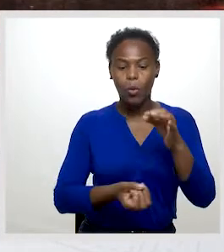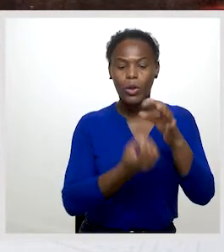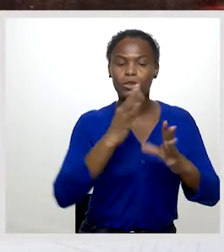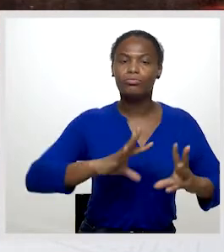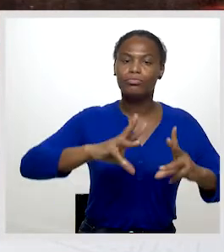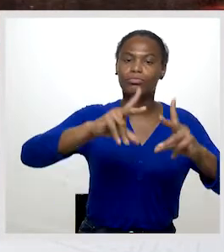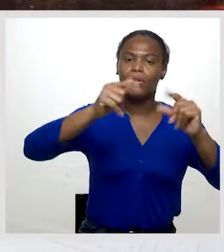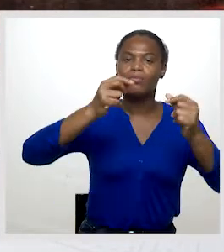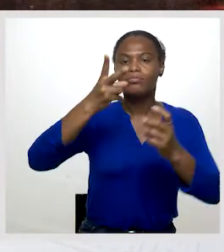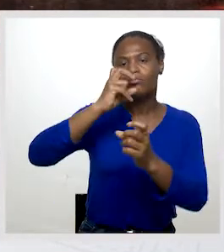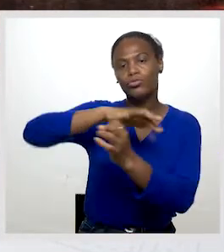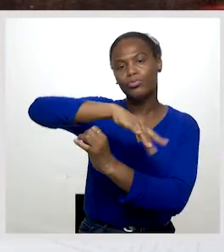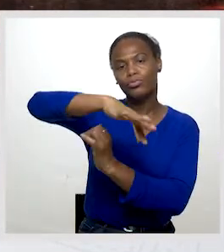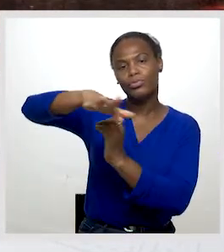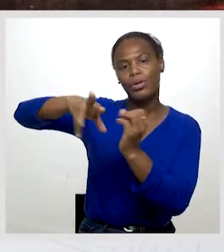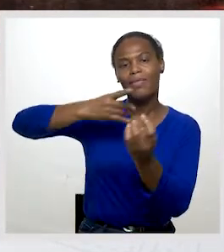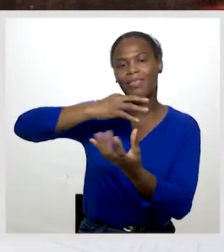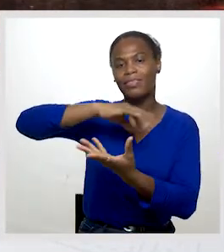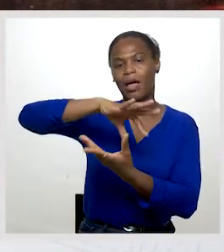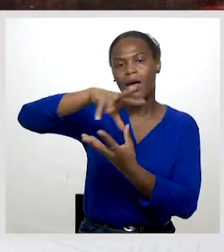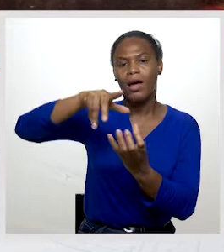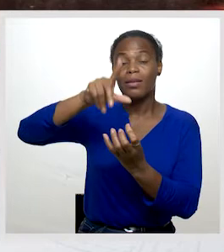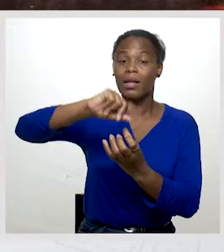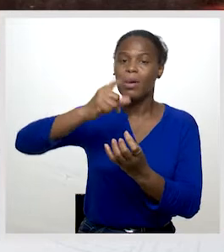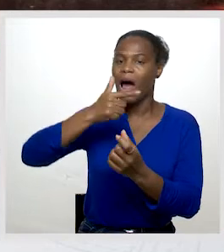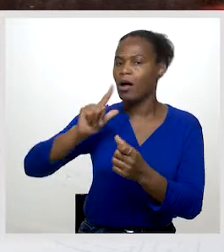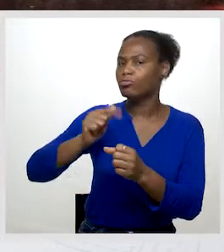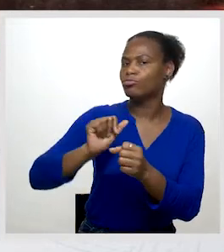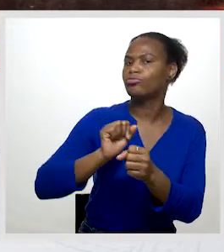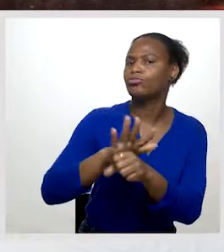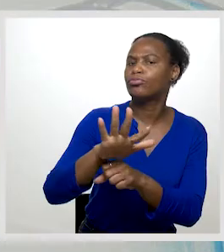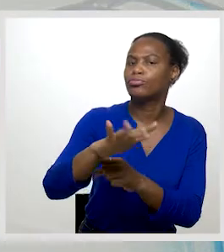da Atmosfera Terrestre e do Oceano Primitivo.